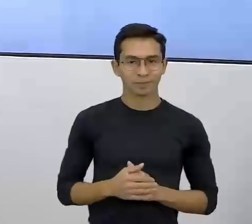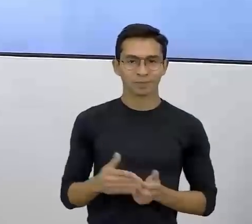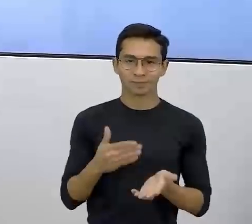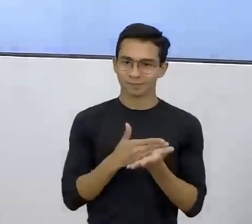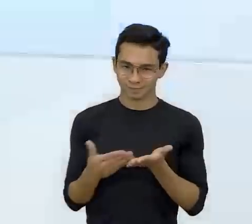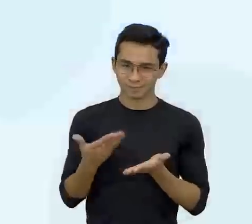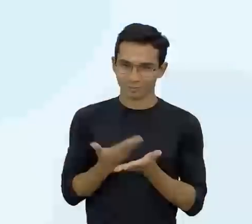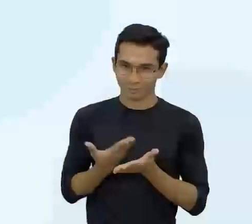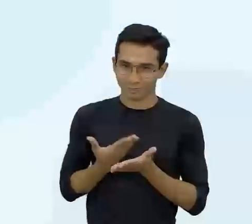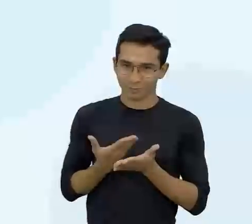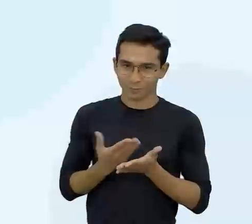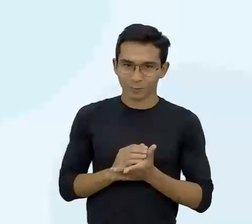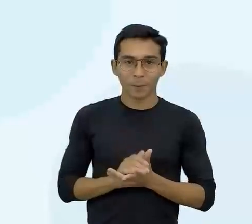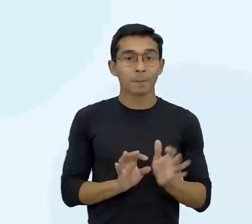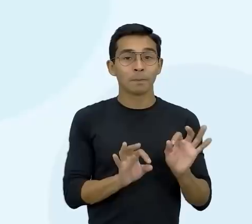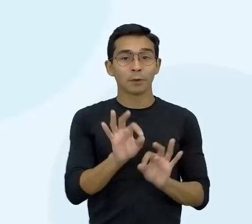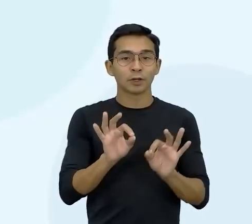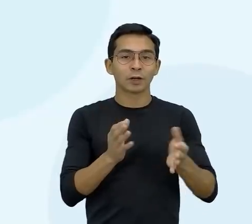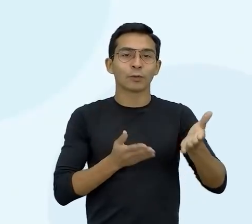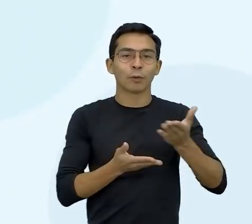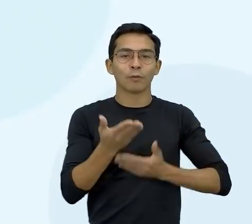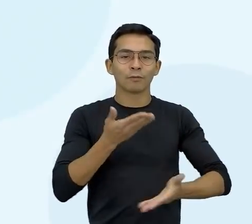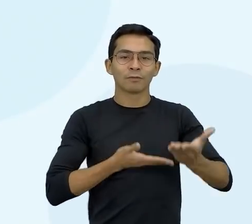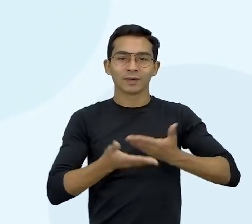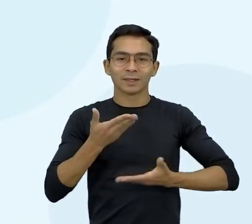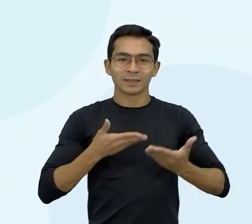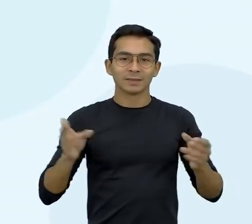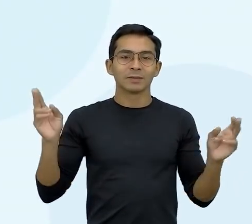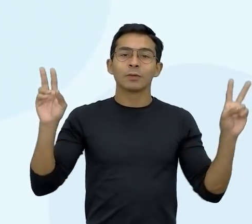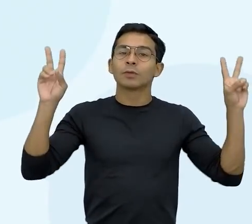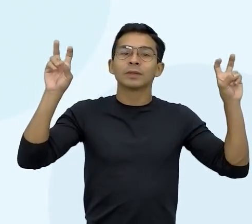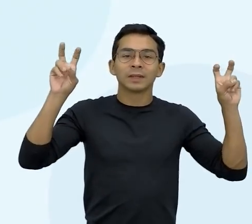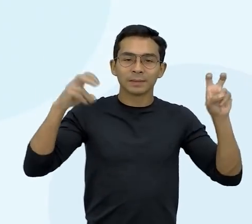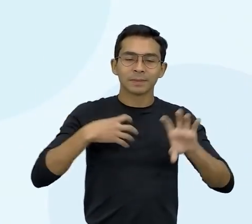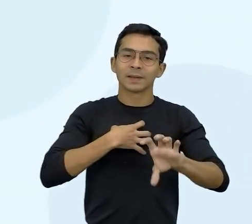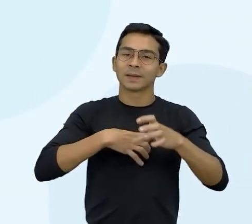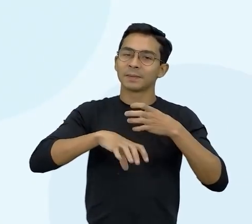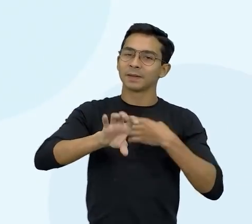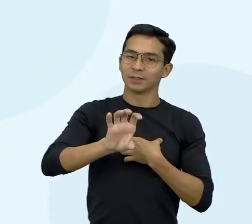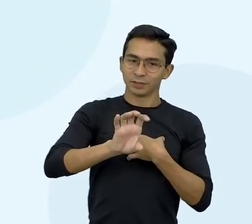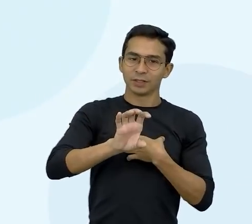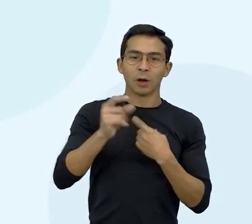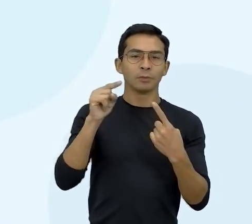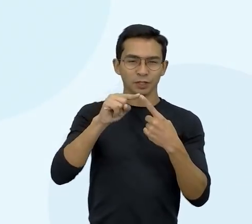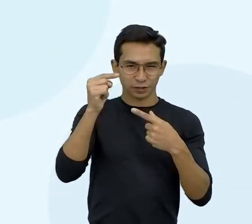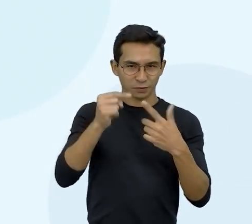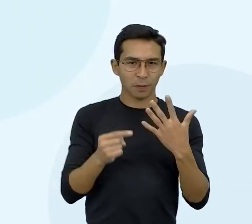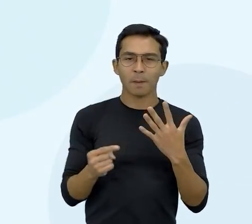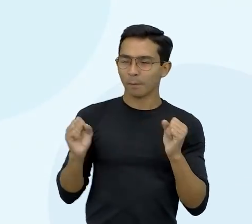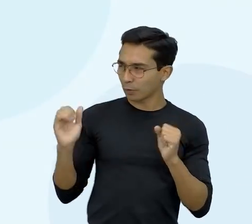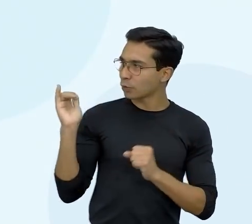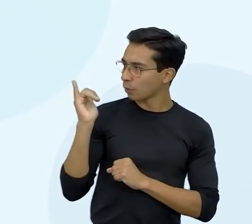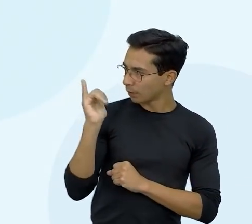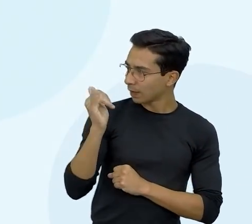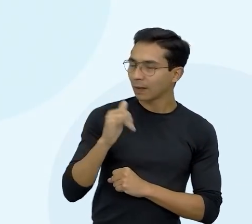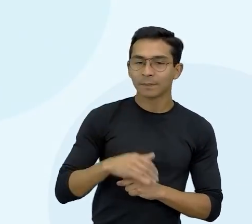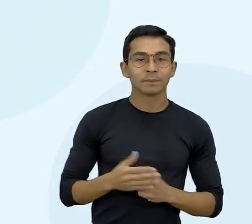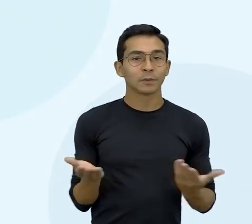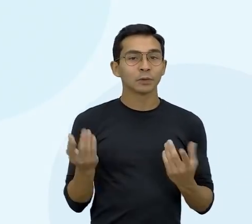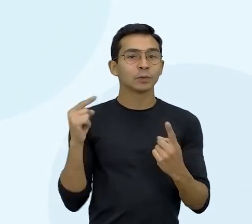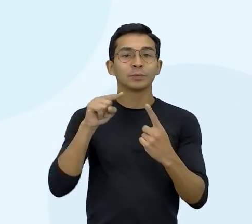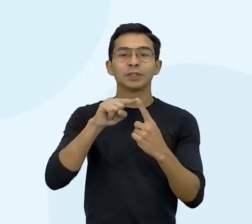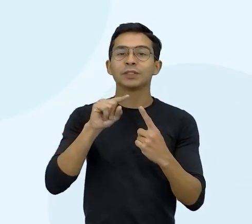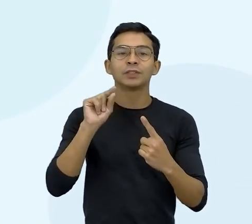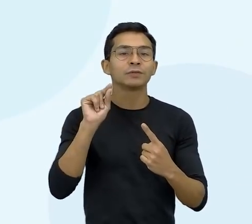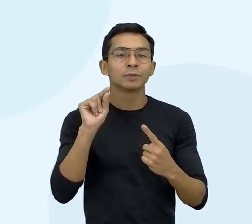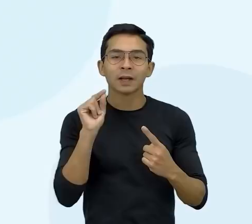Projeto Convivência, hoje a gente vai falar um pouquinho sobre empatia. Conta os nossos objetivos, Débora. Olha aí, os objetivos de hoje. Nós